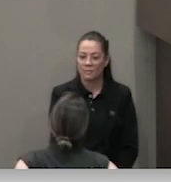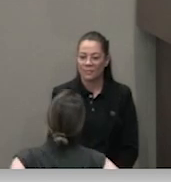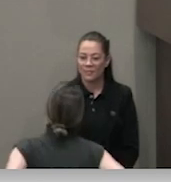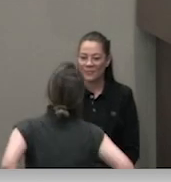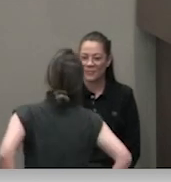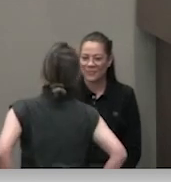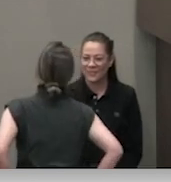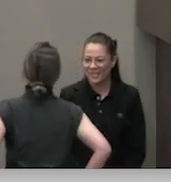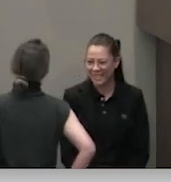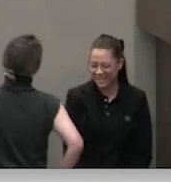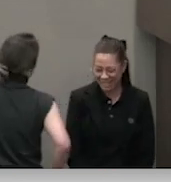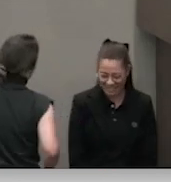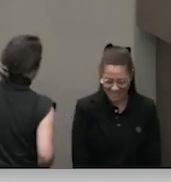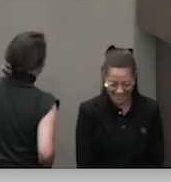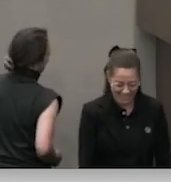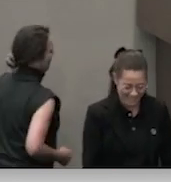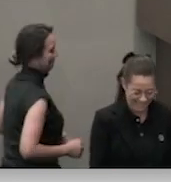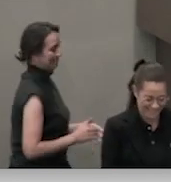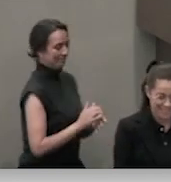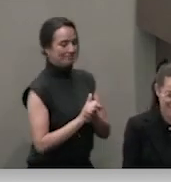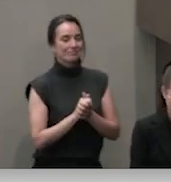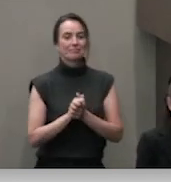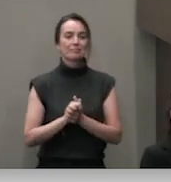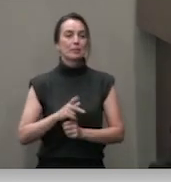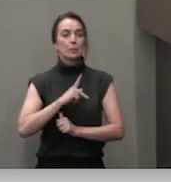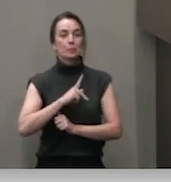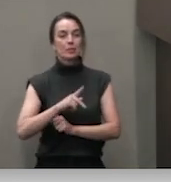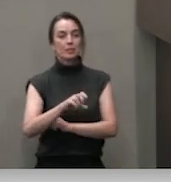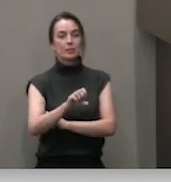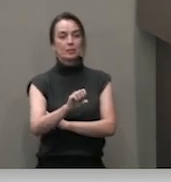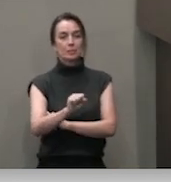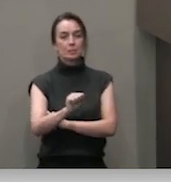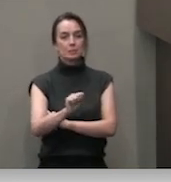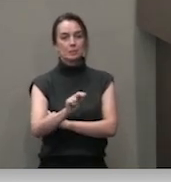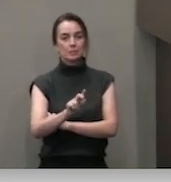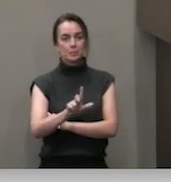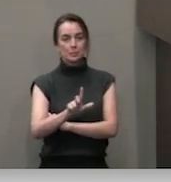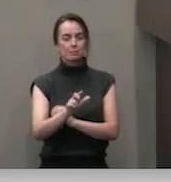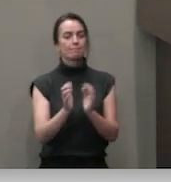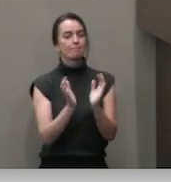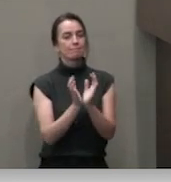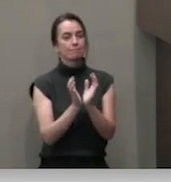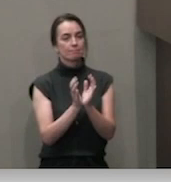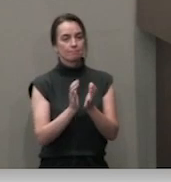fala senhor presidente saú colegas